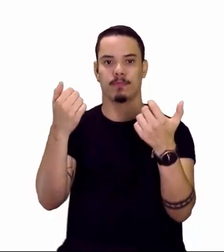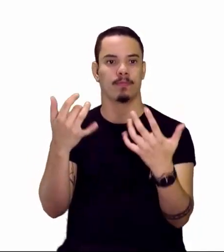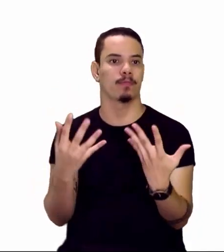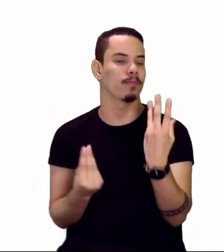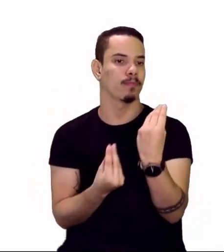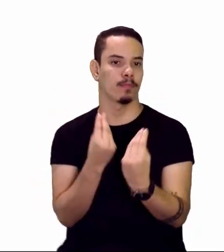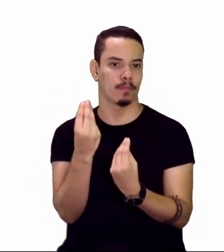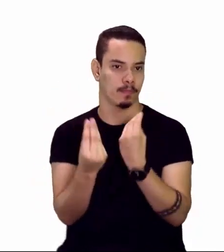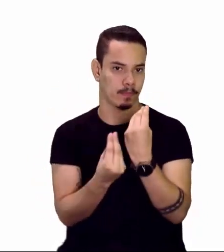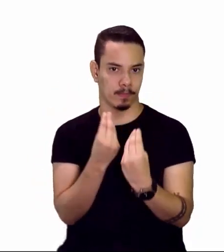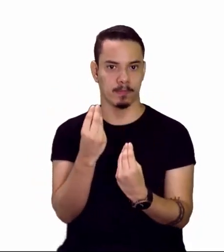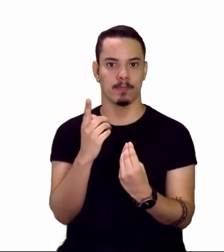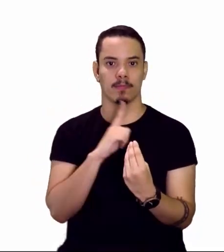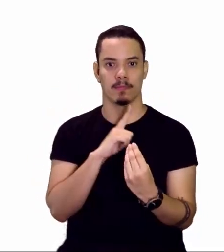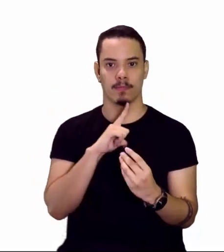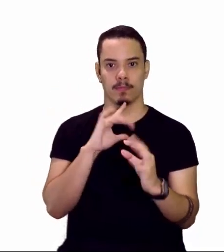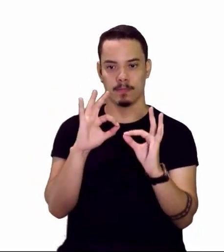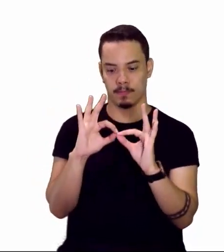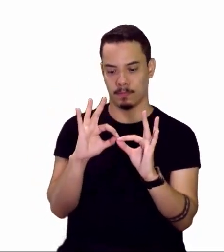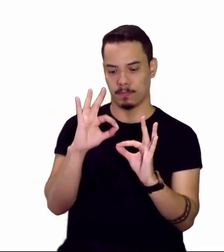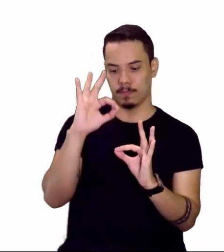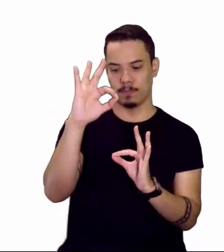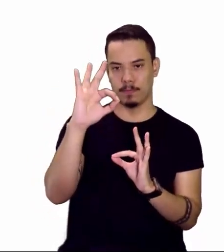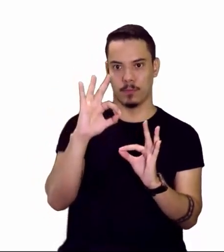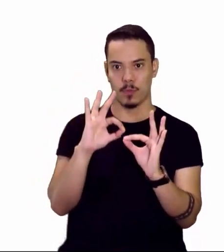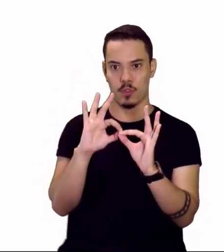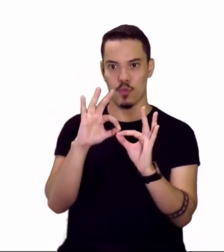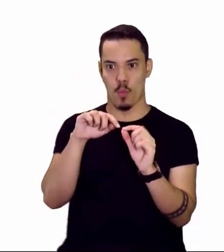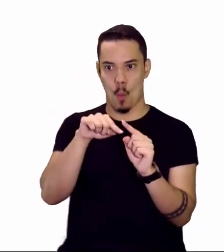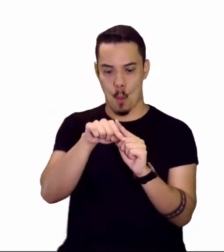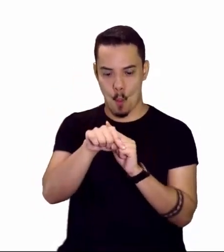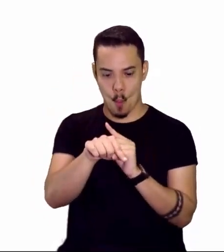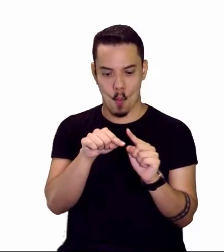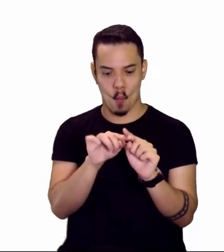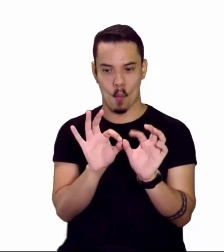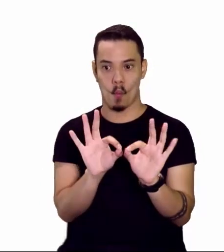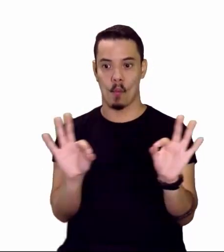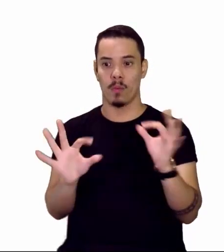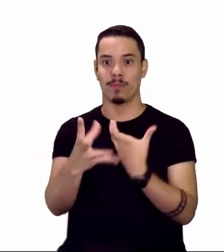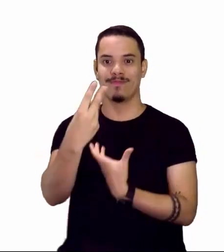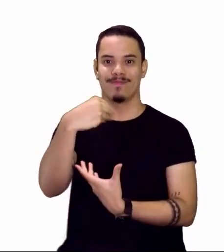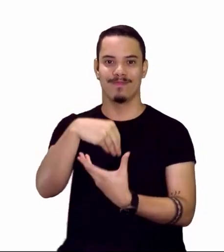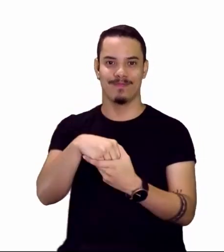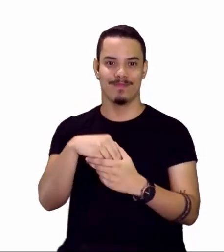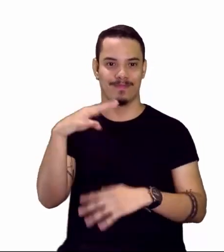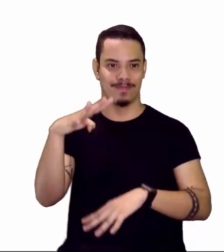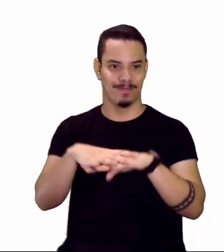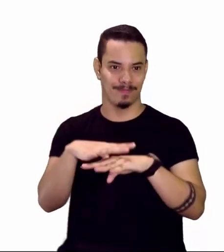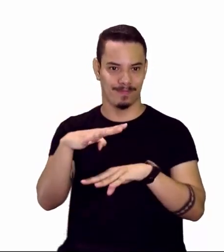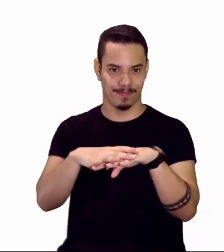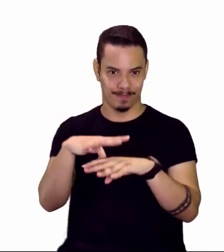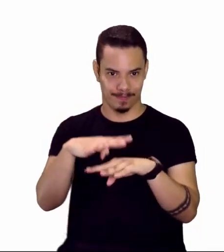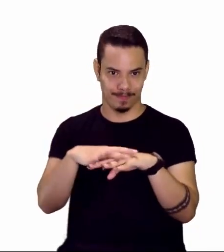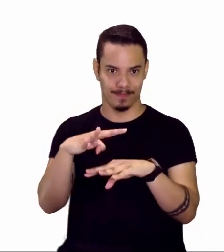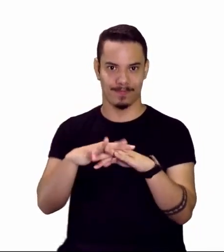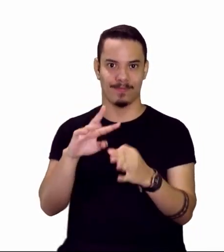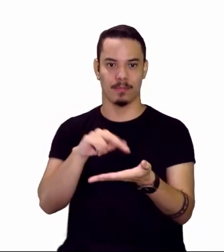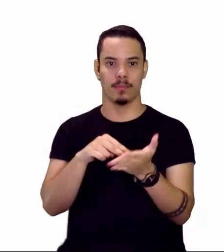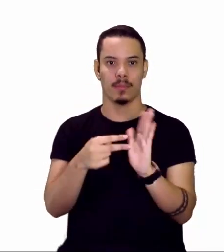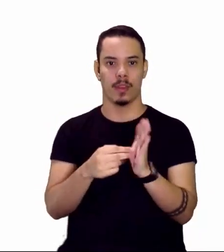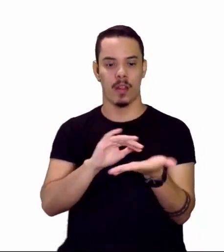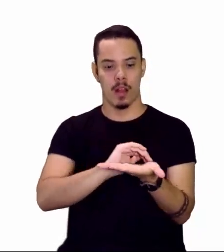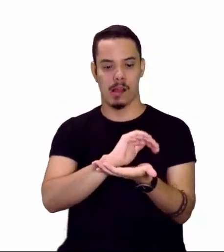tendo altura, profundidade e largura, isso lá na matemática, que na prática indica relevo,